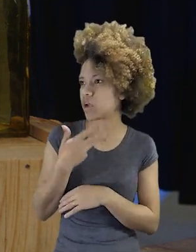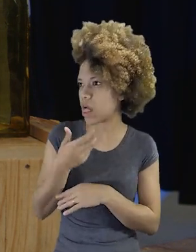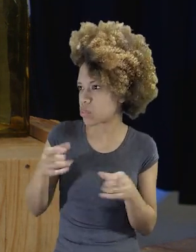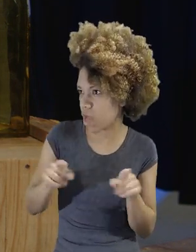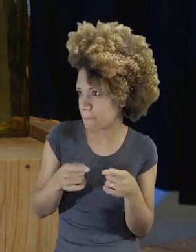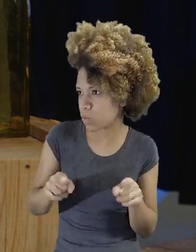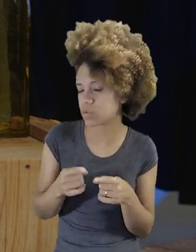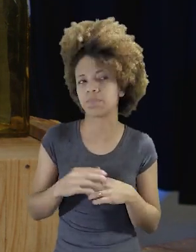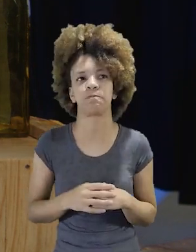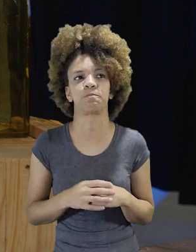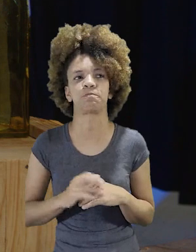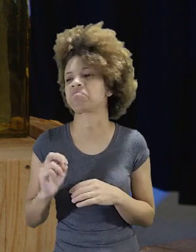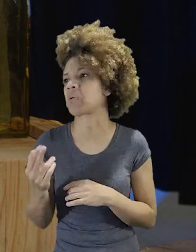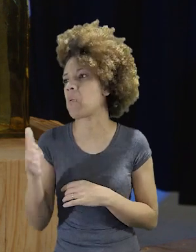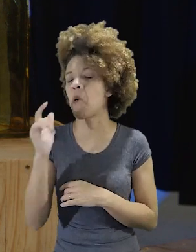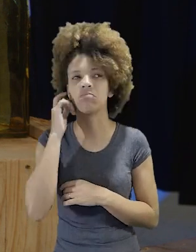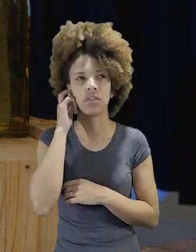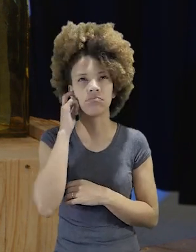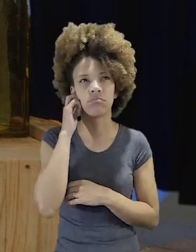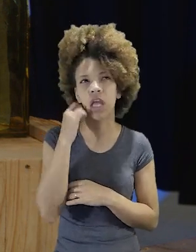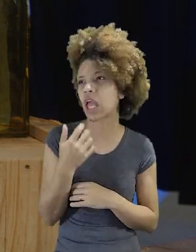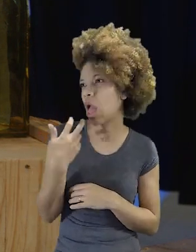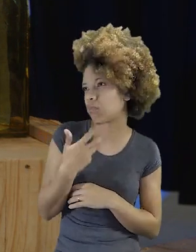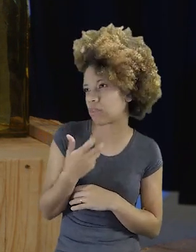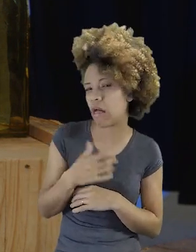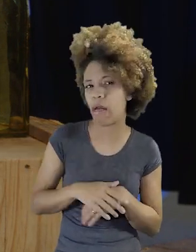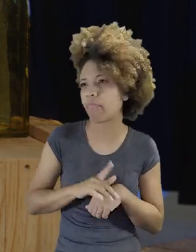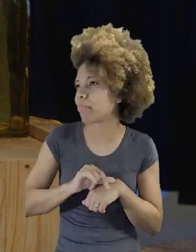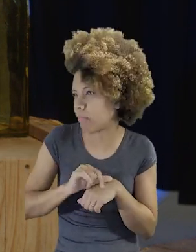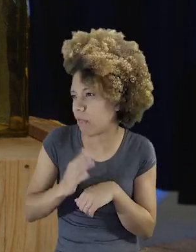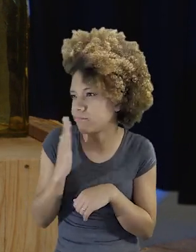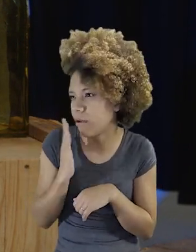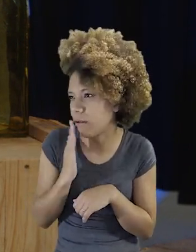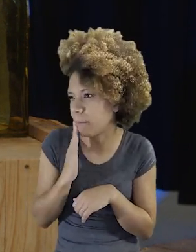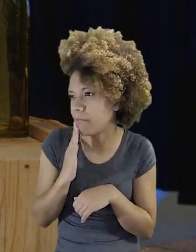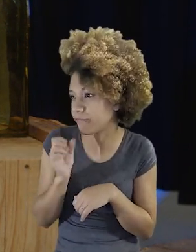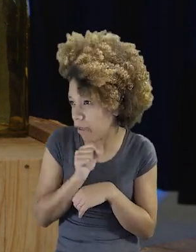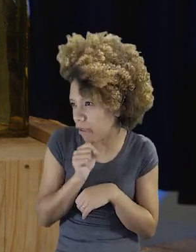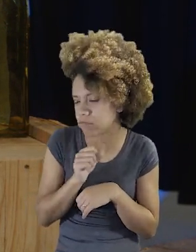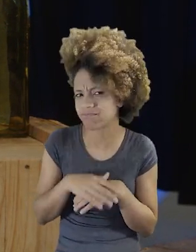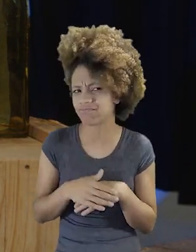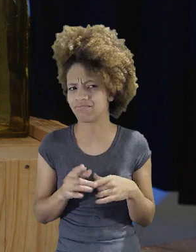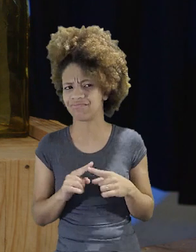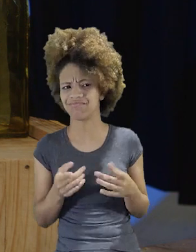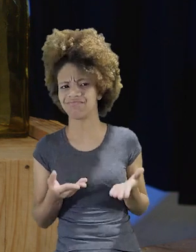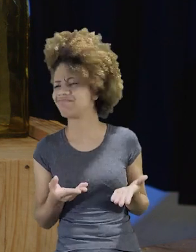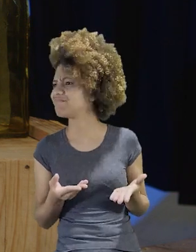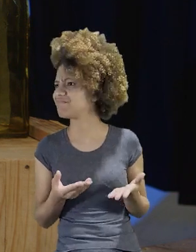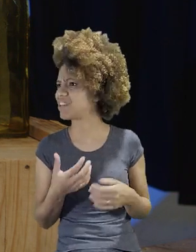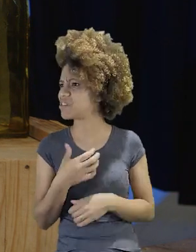pelo vocabulário dele numa música ou ou outra que seria um vocabulário atrasado né supostamente